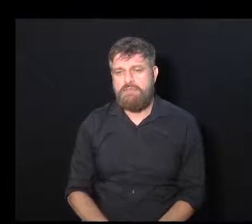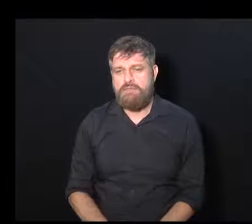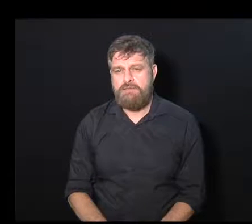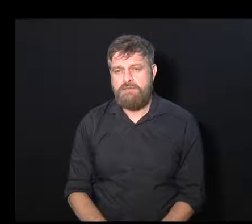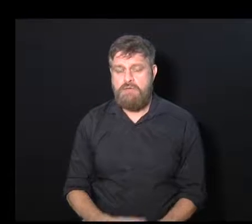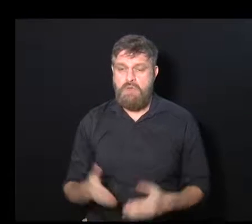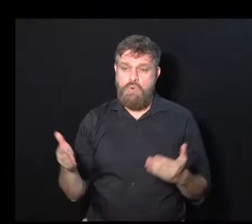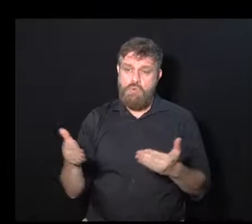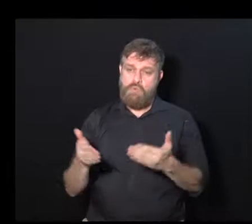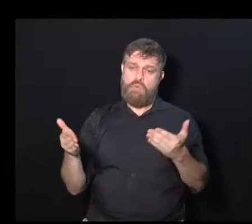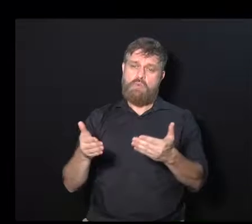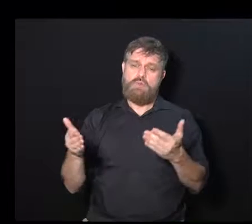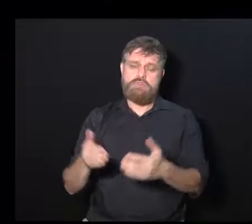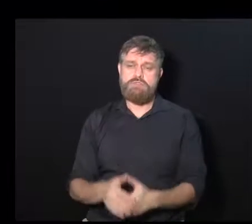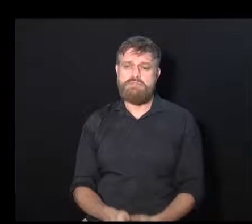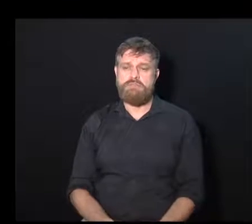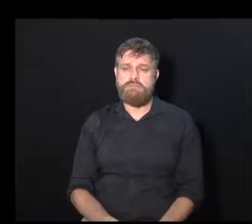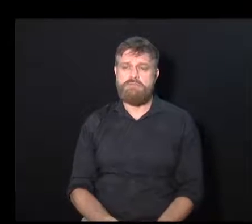Hoje ela